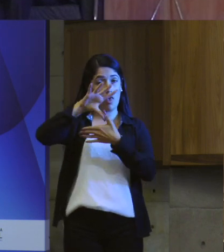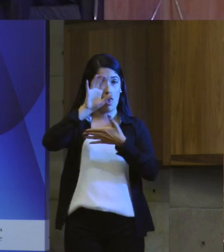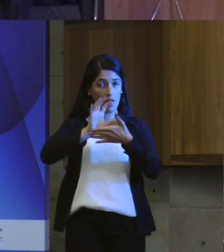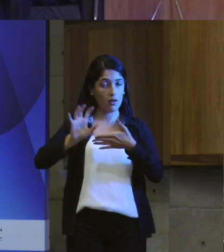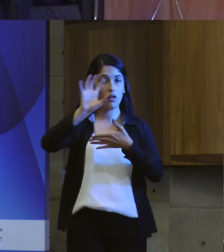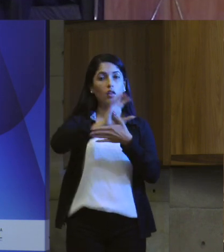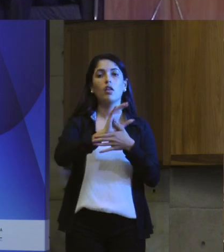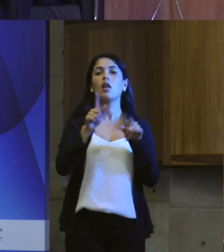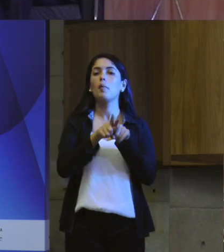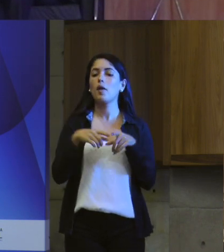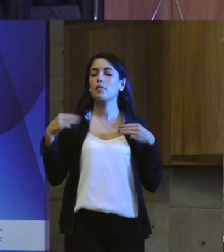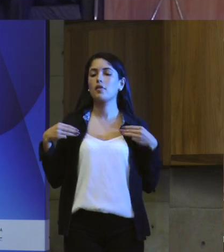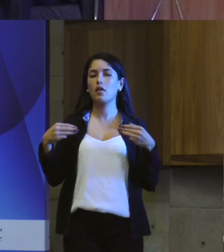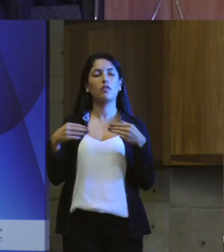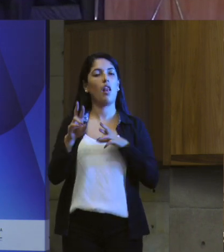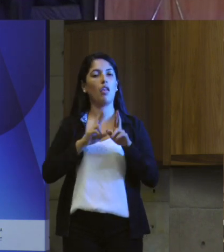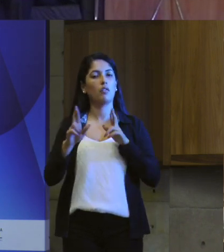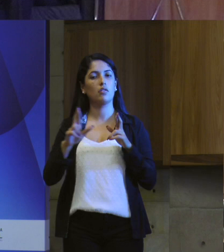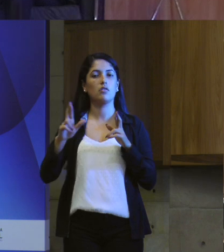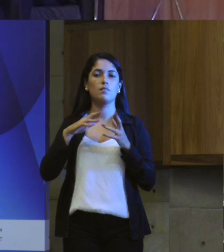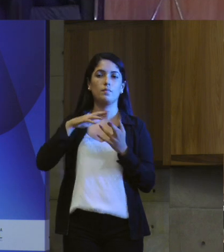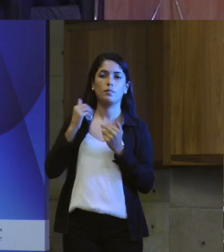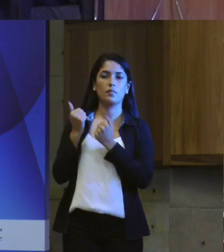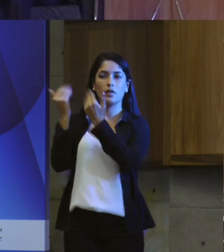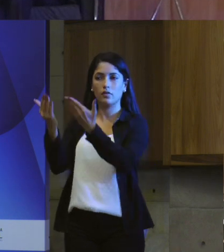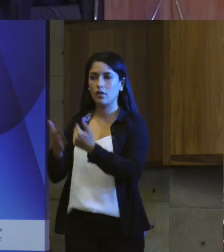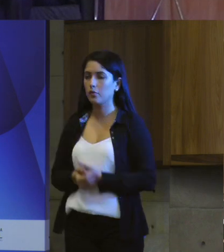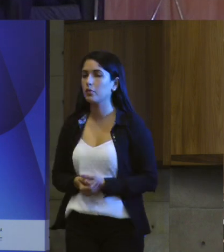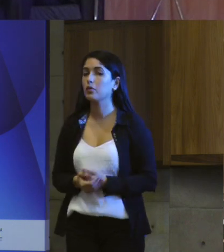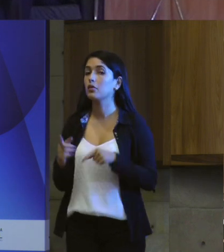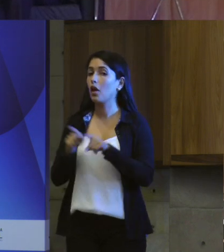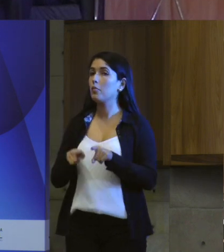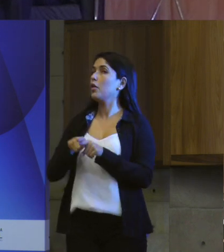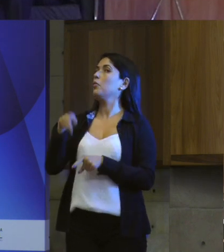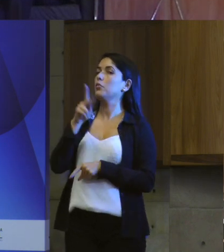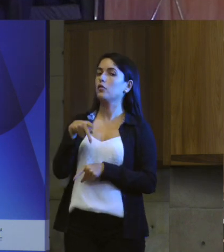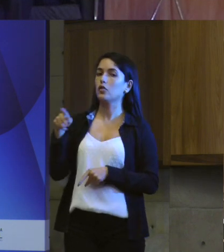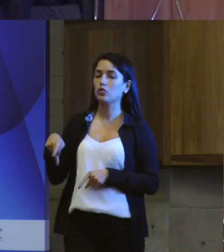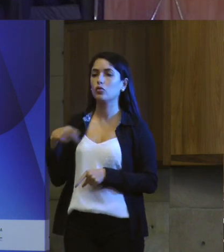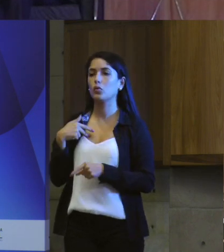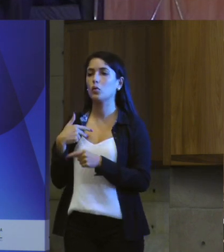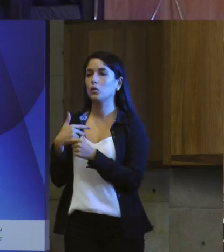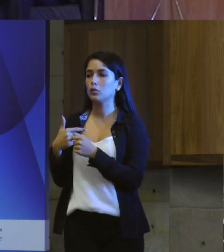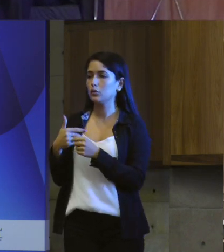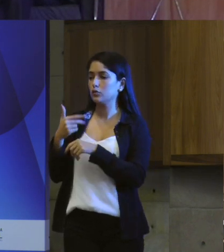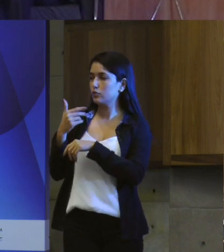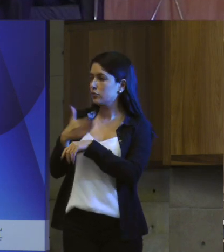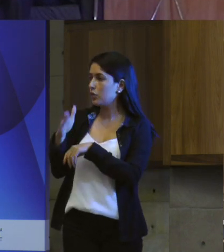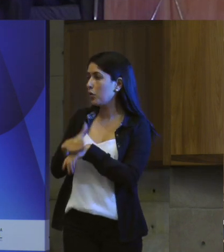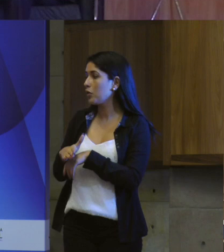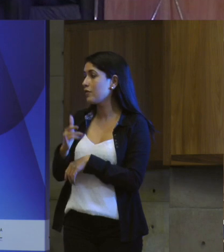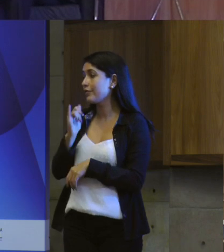ministério das relações exteriores o professor e consultor pedro da motta veiga infelizmente não